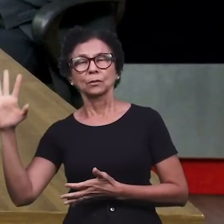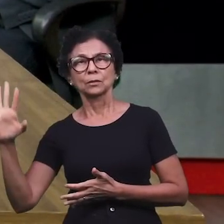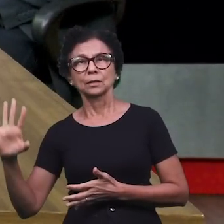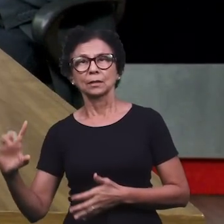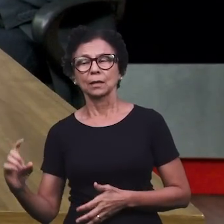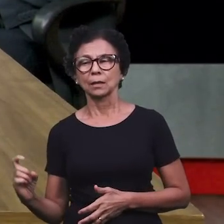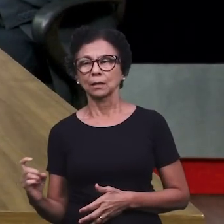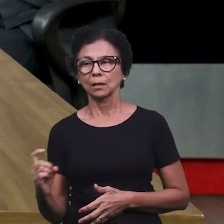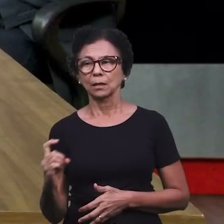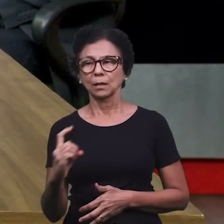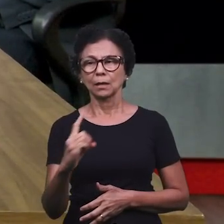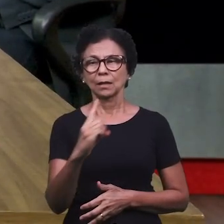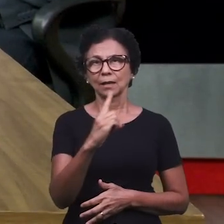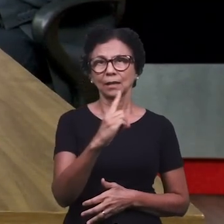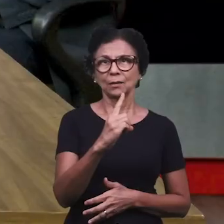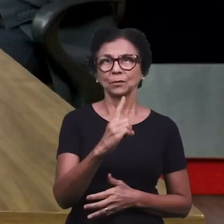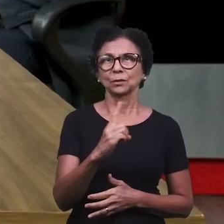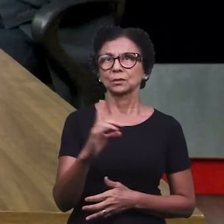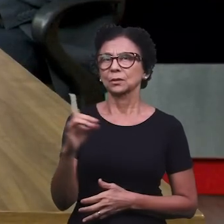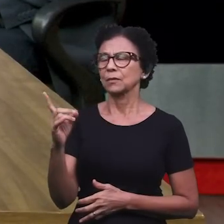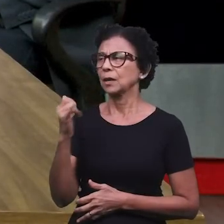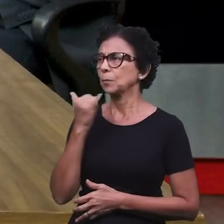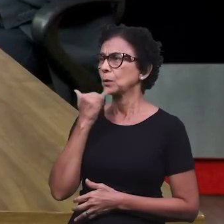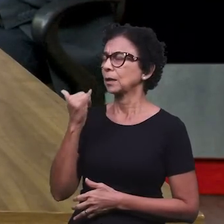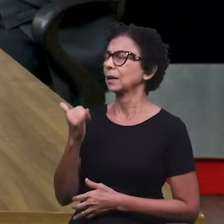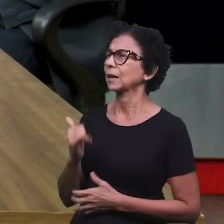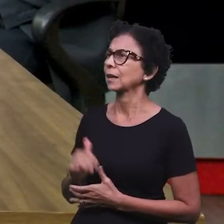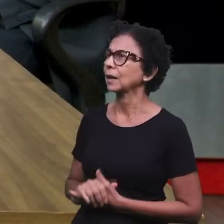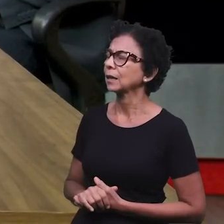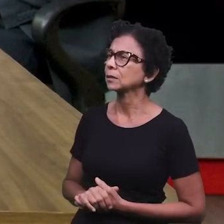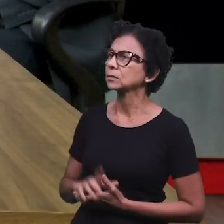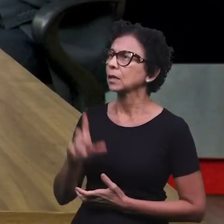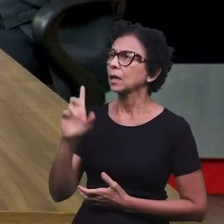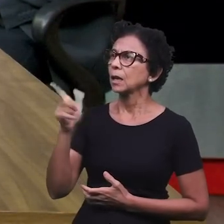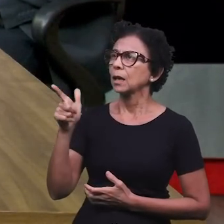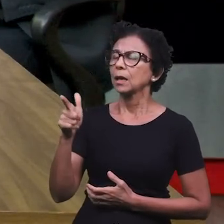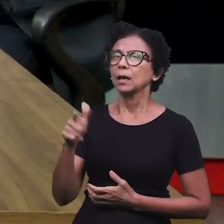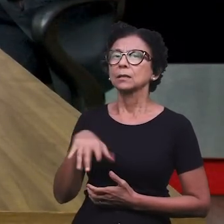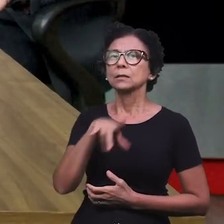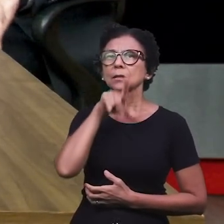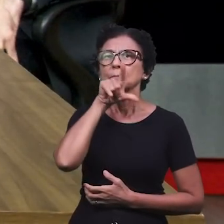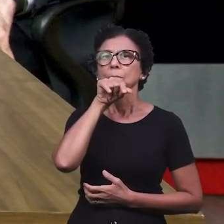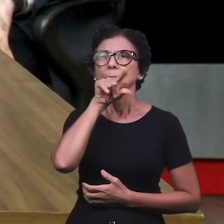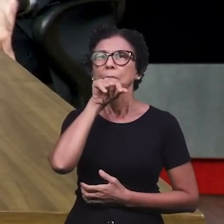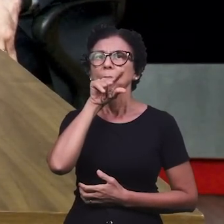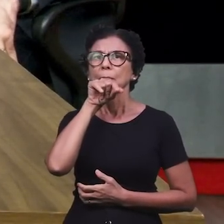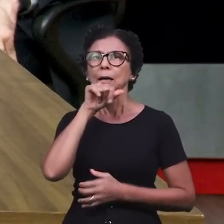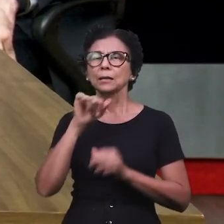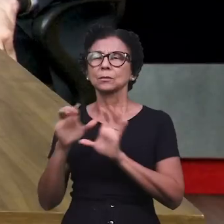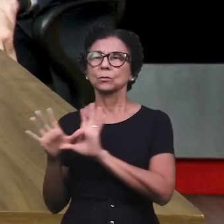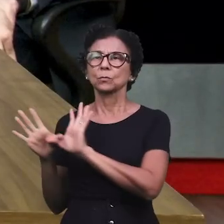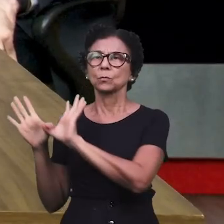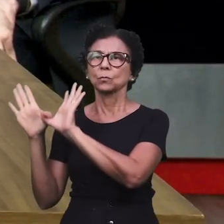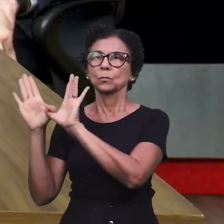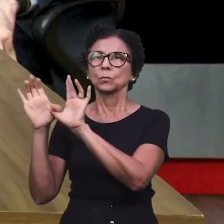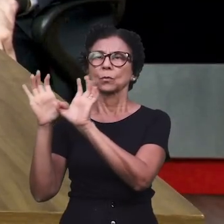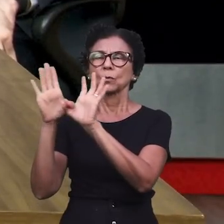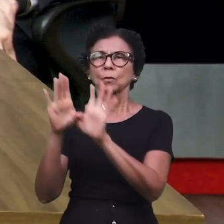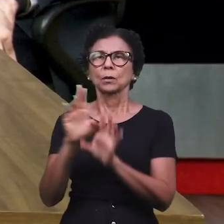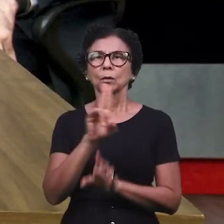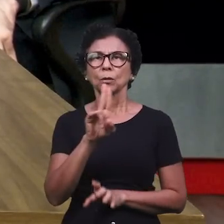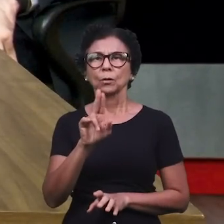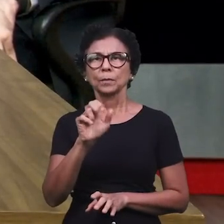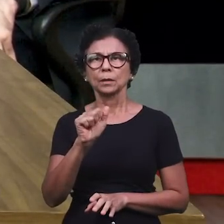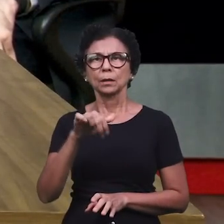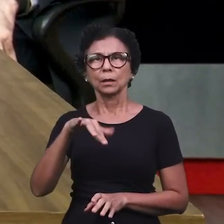evolução e trata esse outro animal como obra do acaso. Mas quando a gente olha para esse animal, que é o andurião